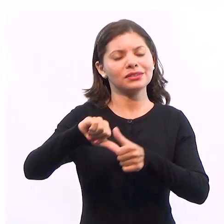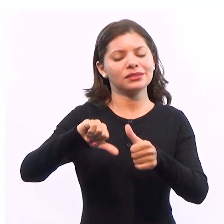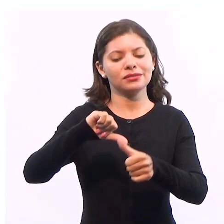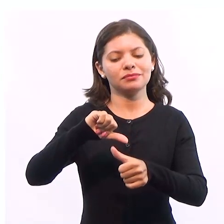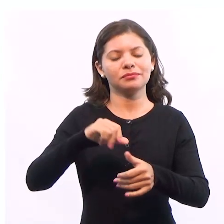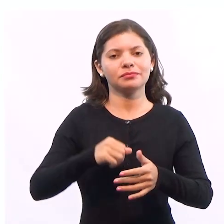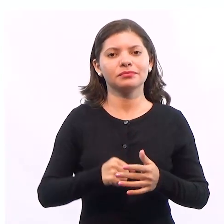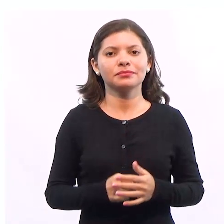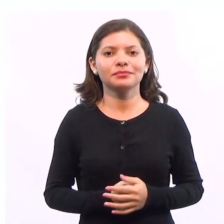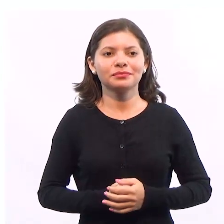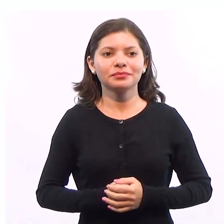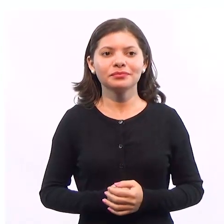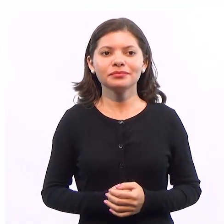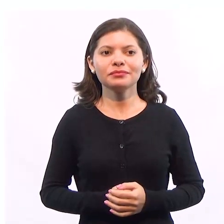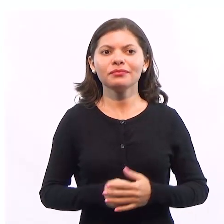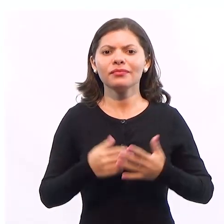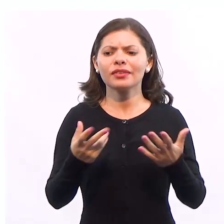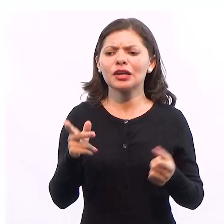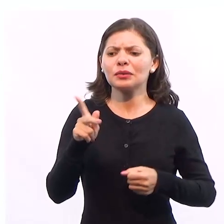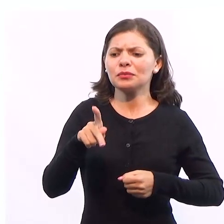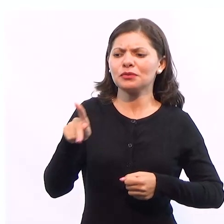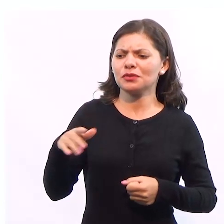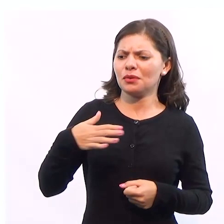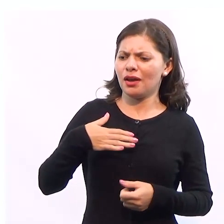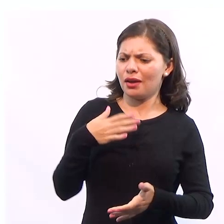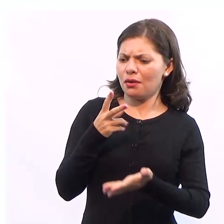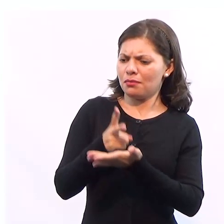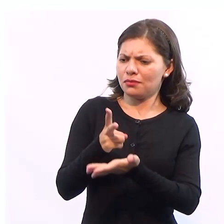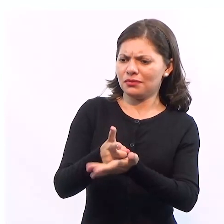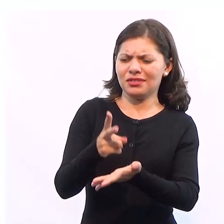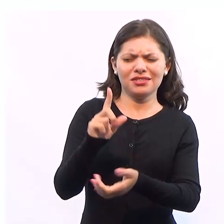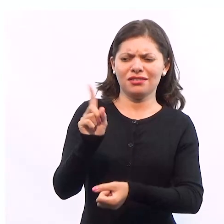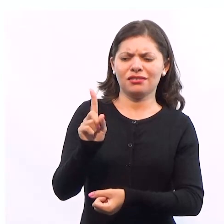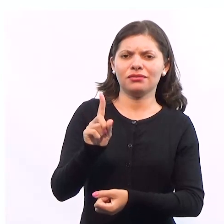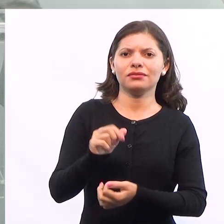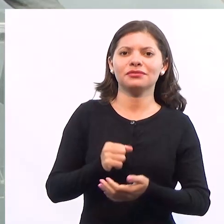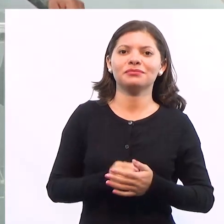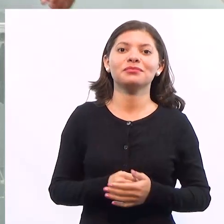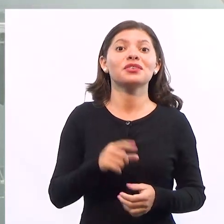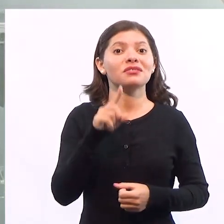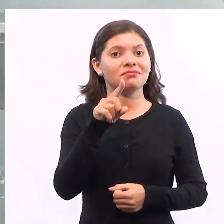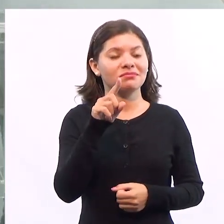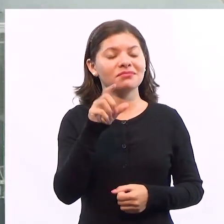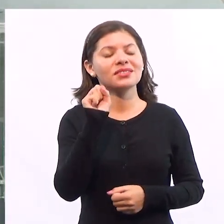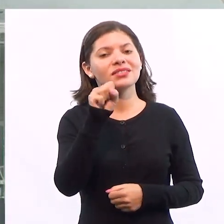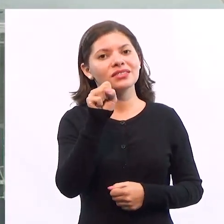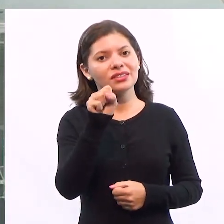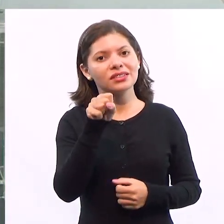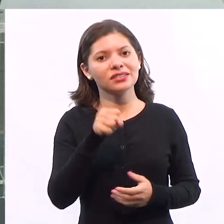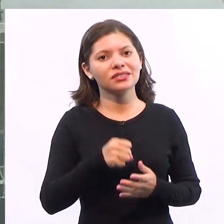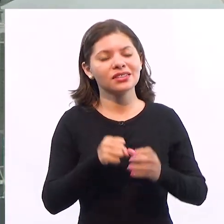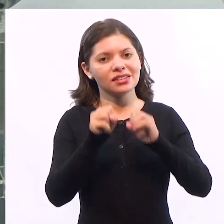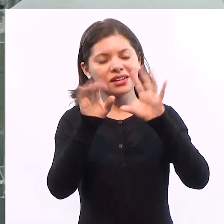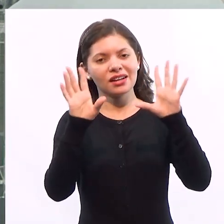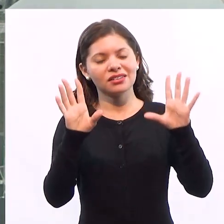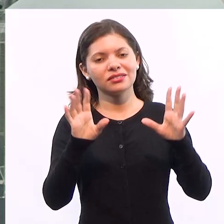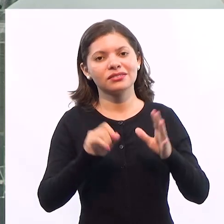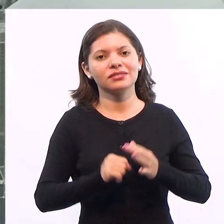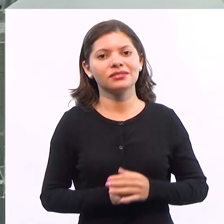estão em constante processo de mudança. Ixi, professor, eu estou em constante processo de mudança, não. Você